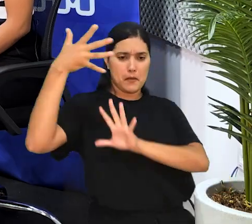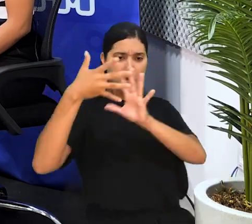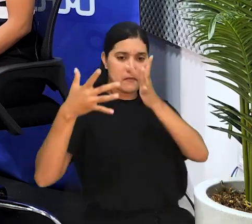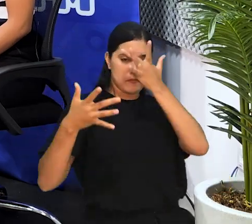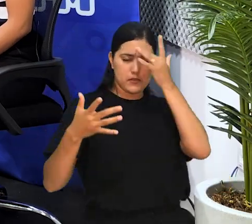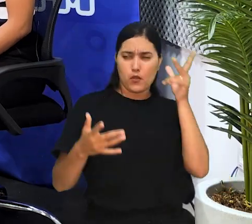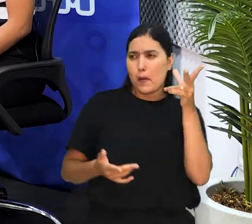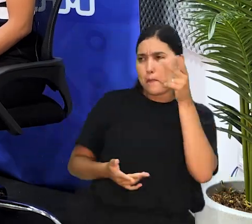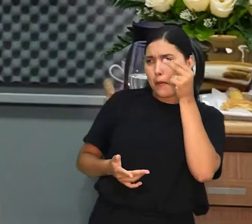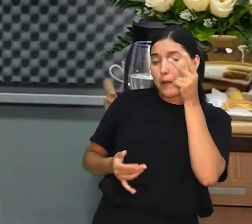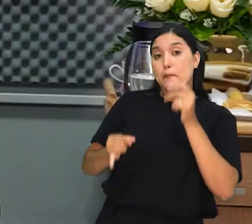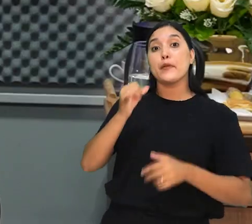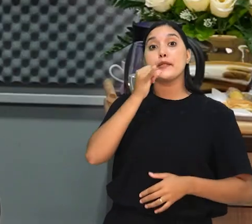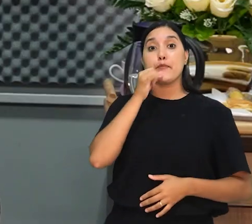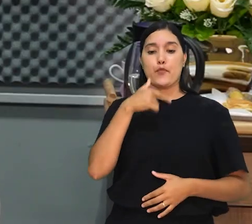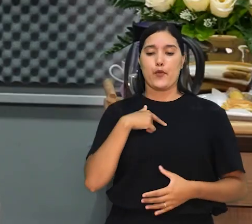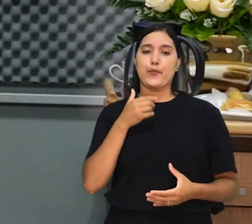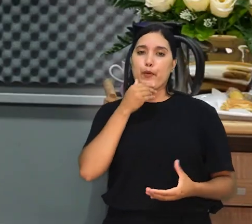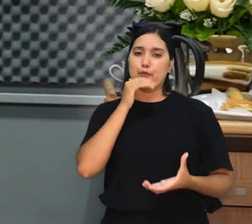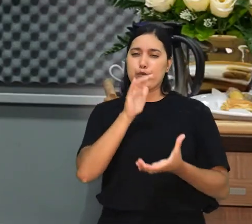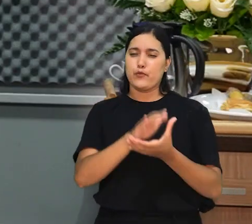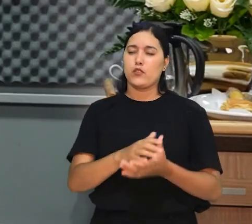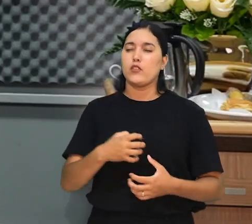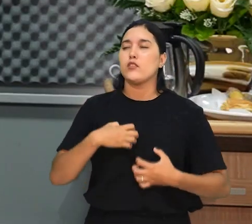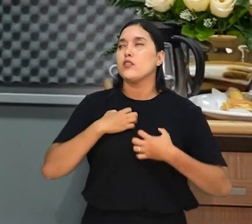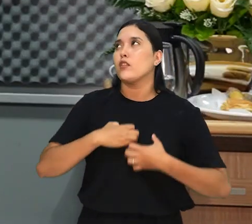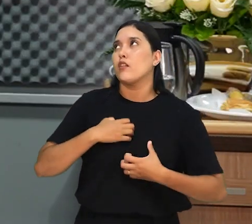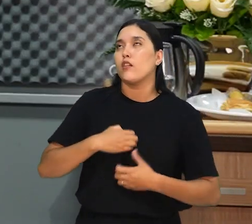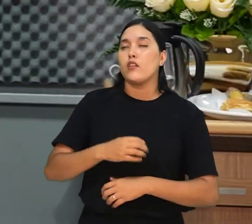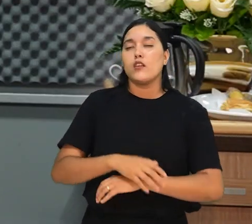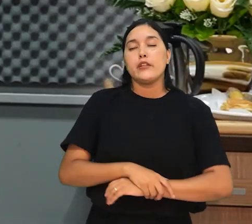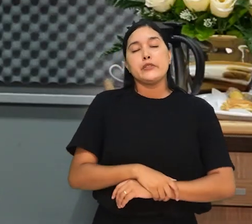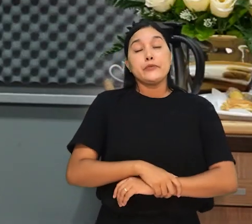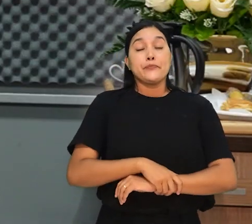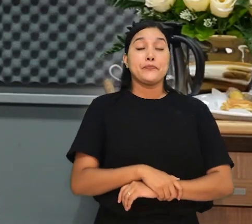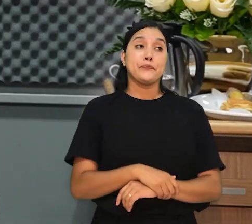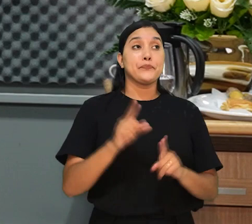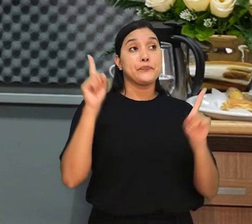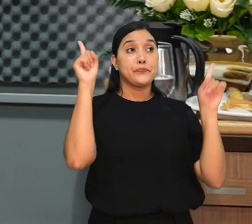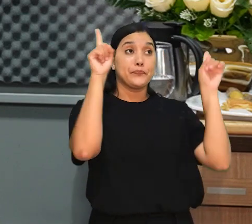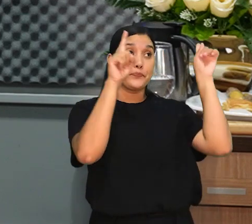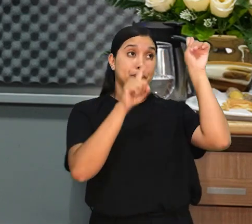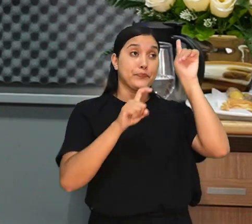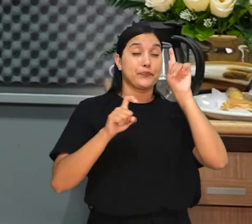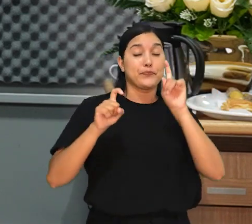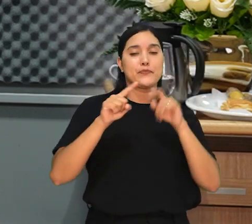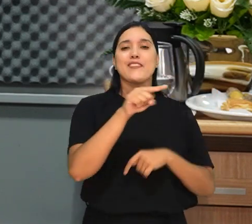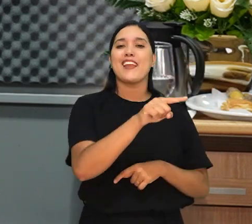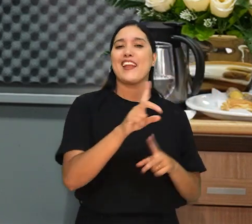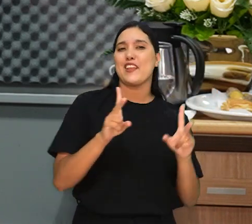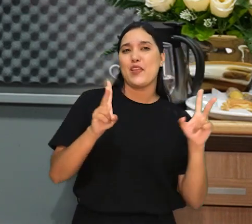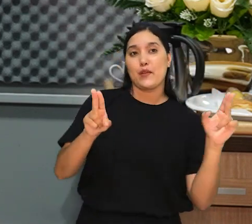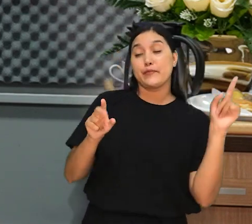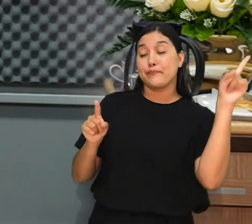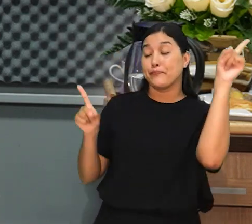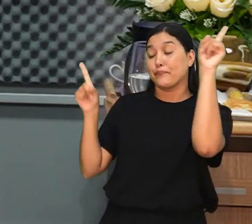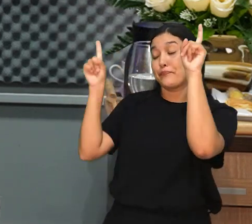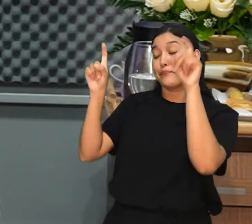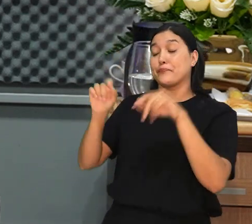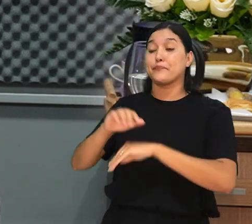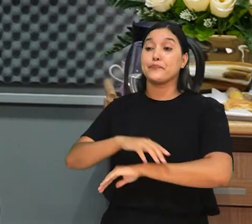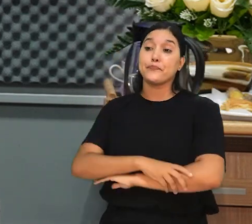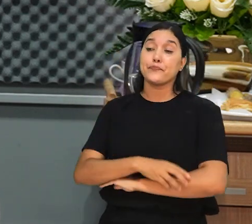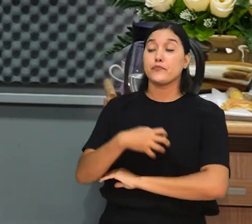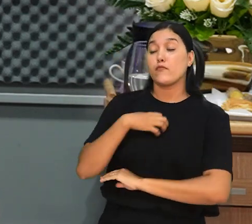Por exemplo, com o Júnior, quando eu estou com raiva, às vezes eu sou bem assim sarcástica com ele, né? Aí ele também, lá do outro